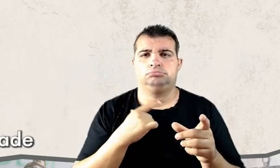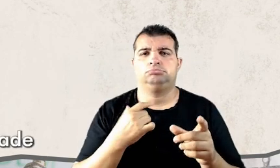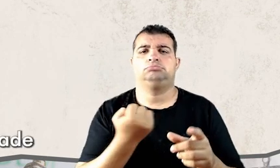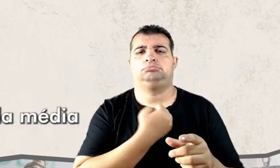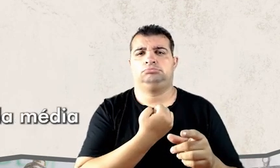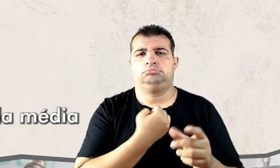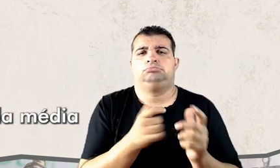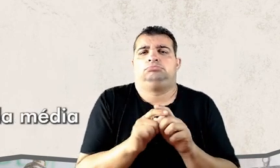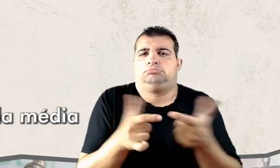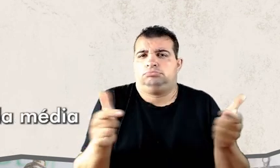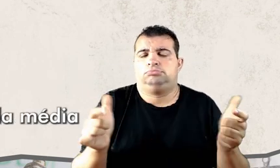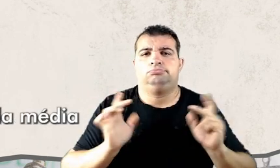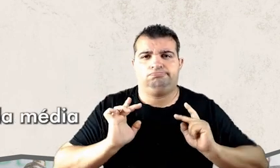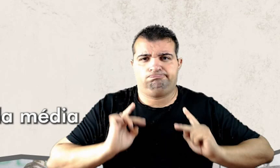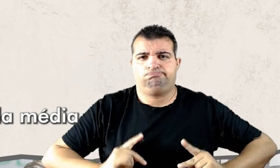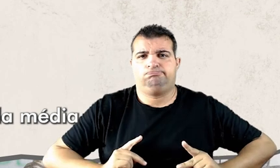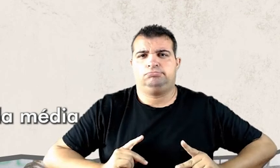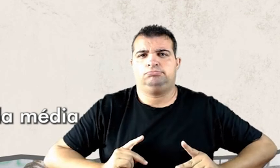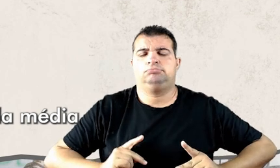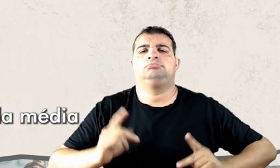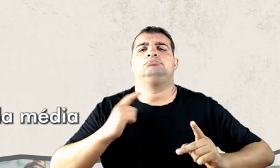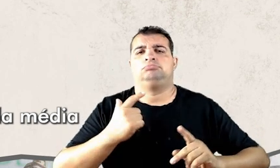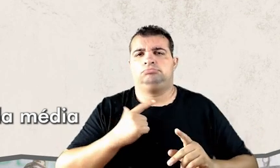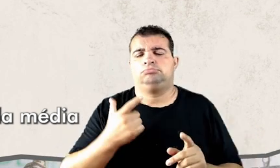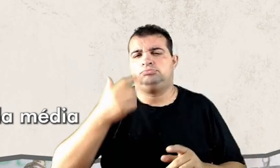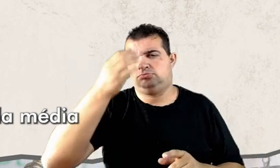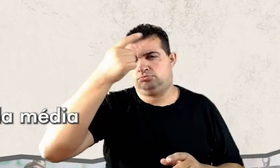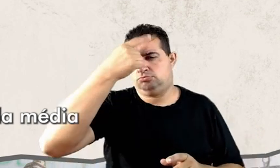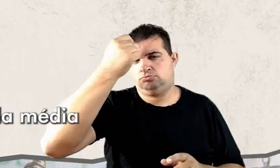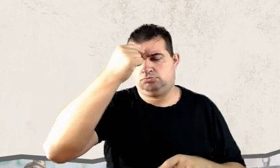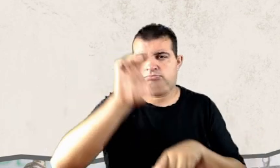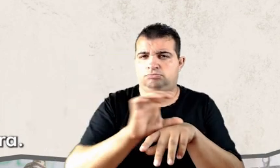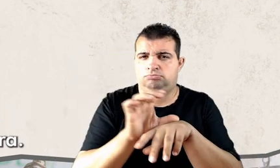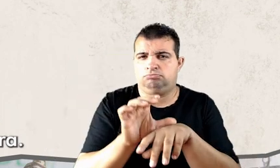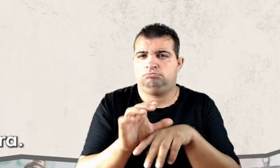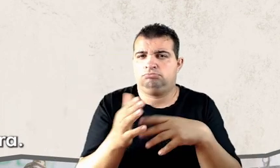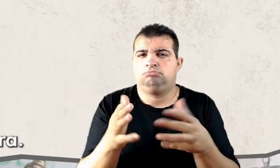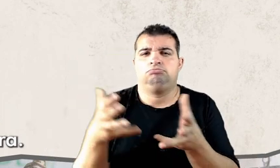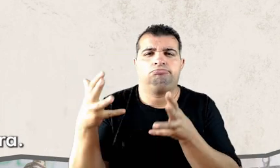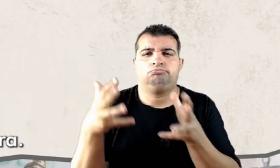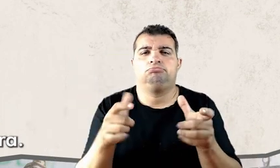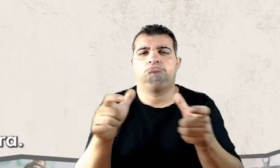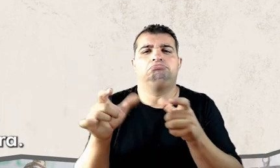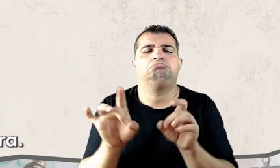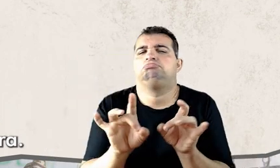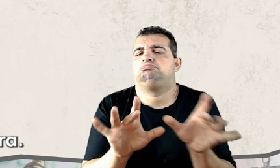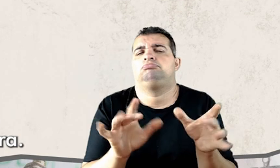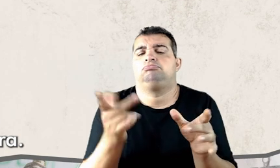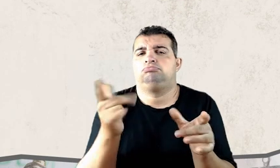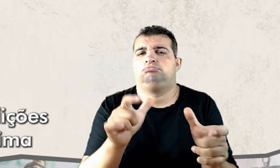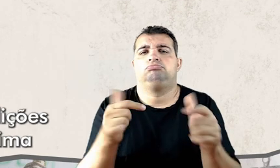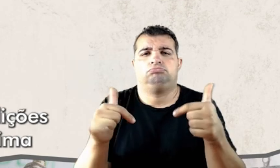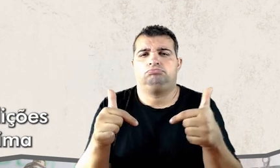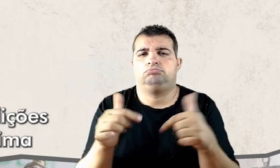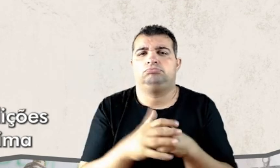uma quantidade muito grande de pessoas da camada média cursando a universidade e, portanto, sendo jogadas no mercado como mão de